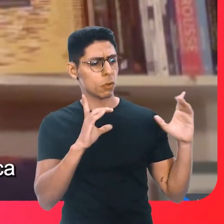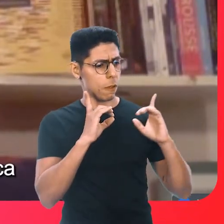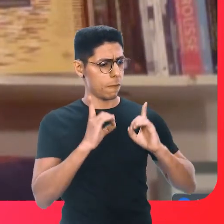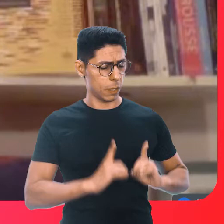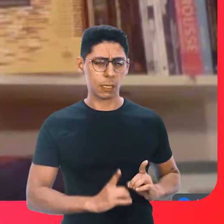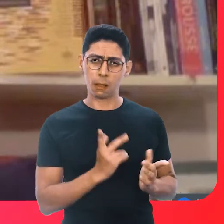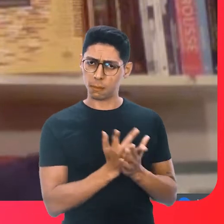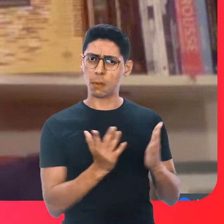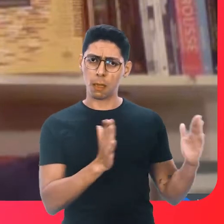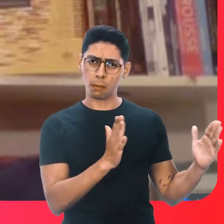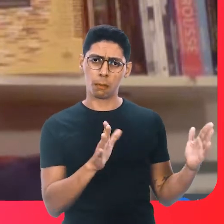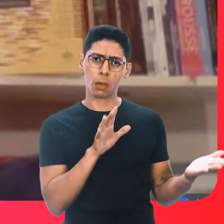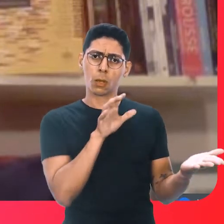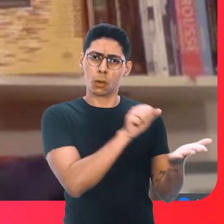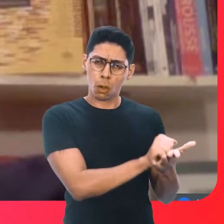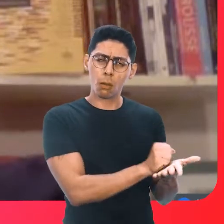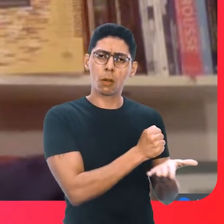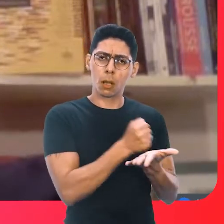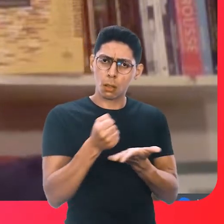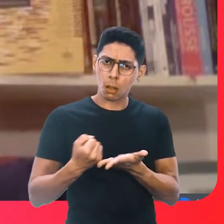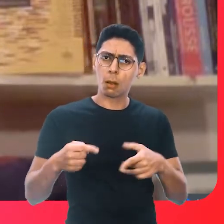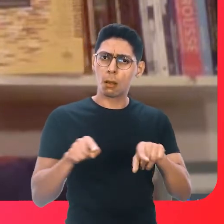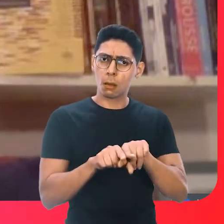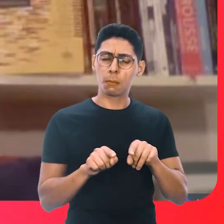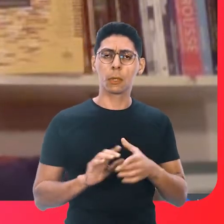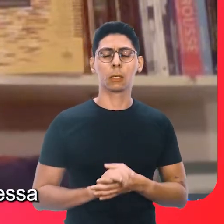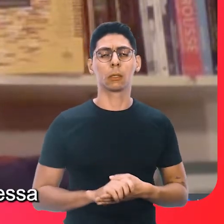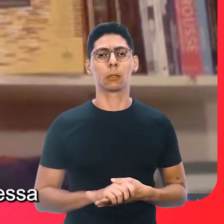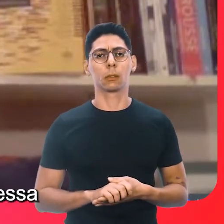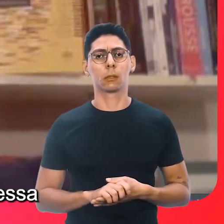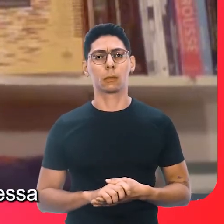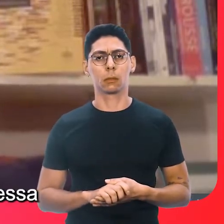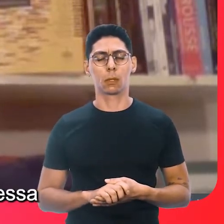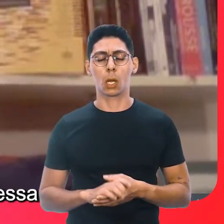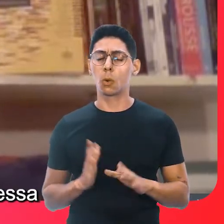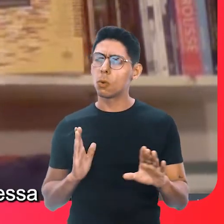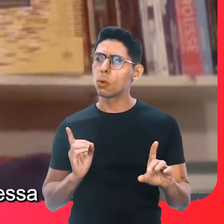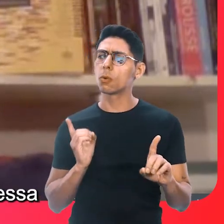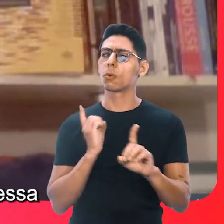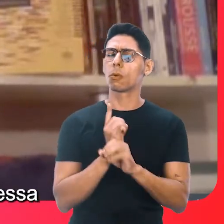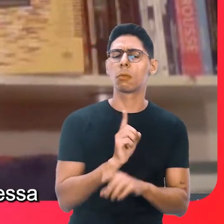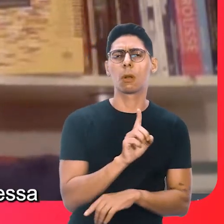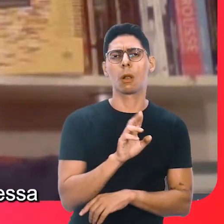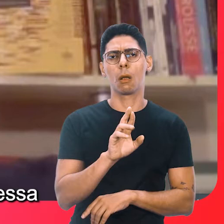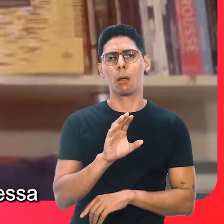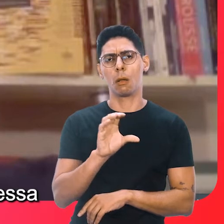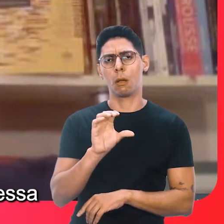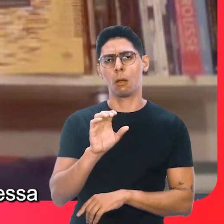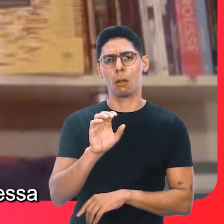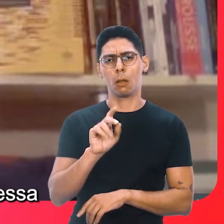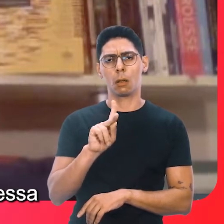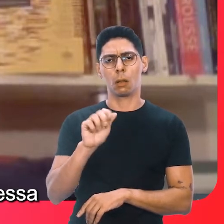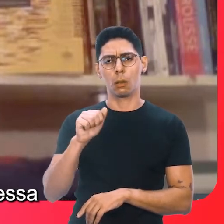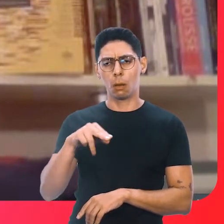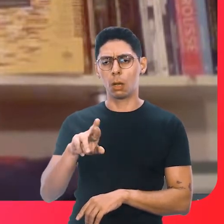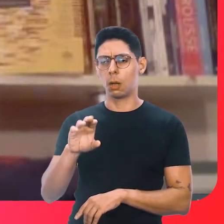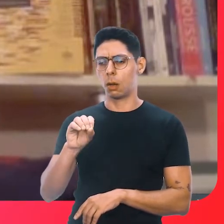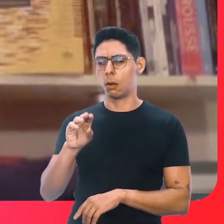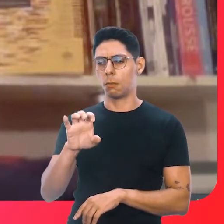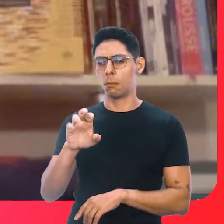lá. Encontrei até, agora na Reatec aqui, o Can Robert, que também trabalhou lá